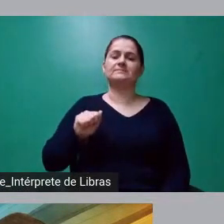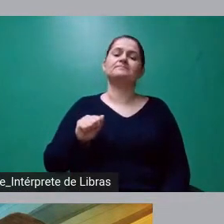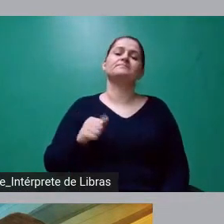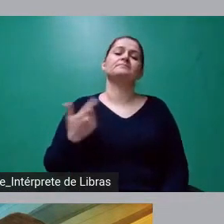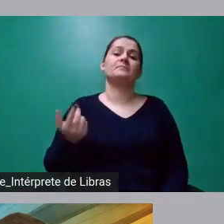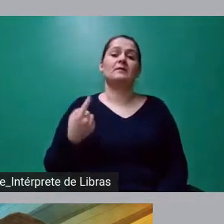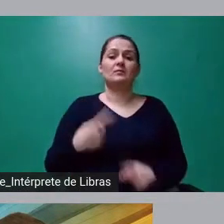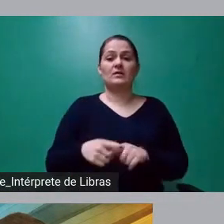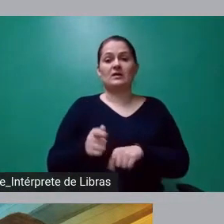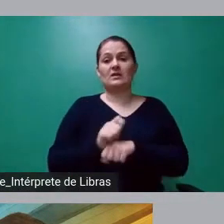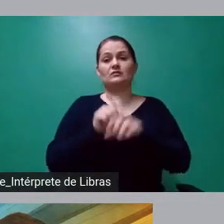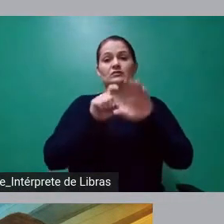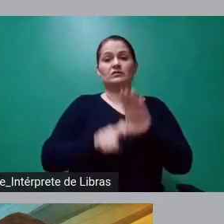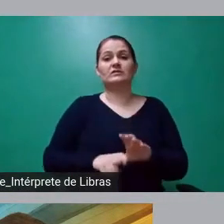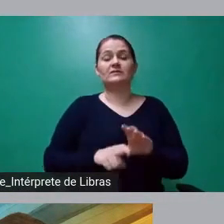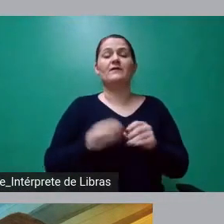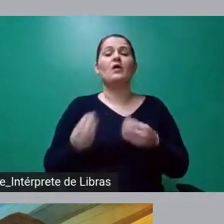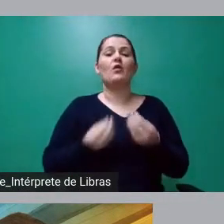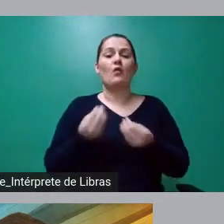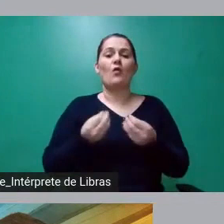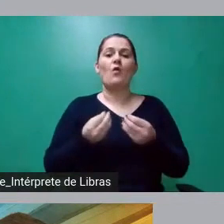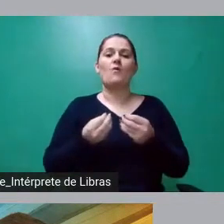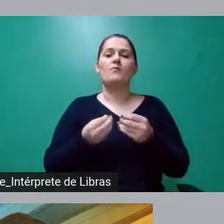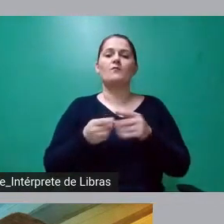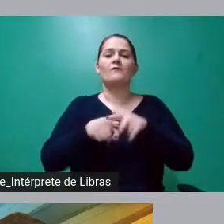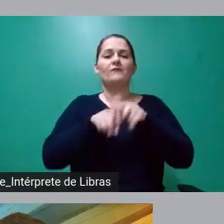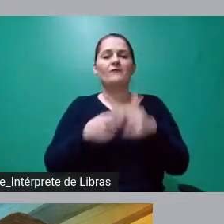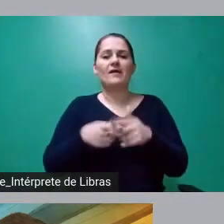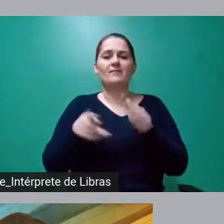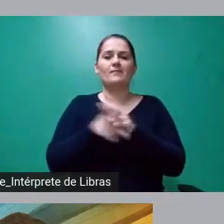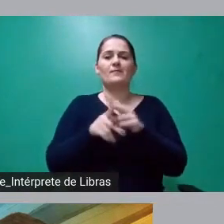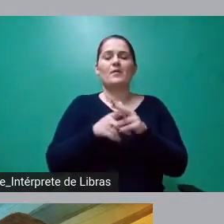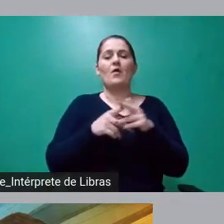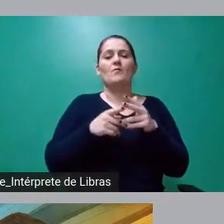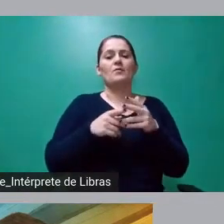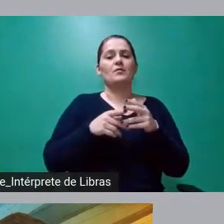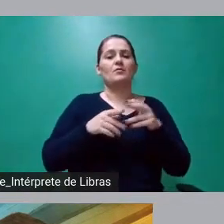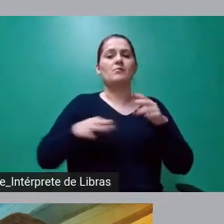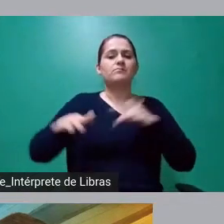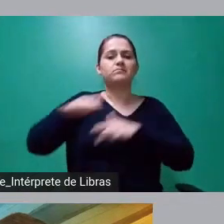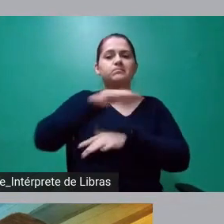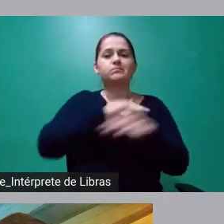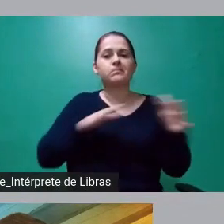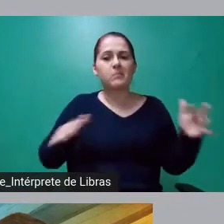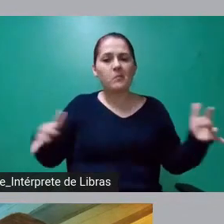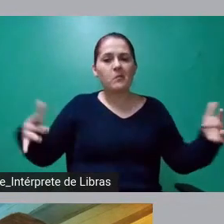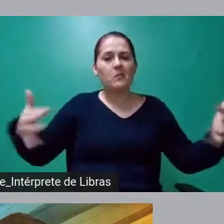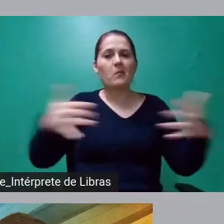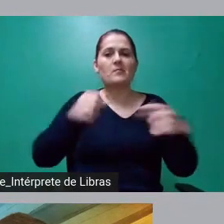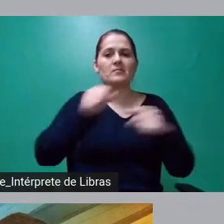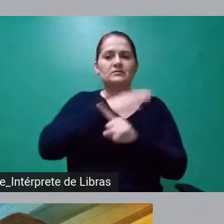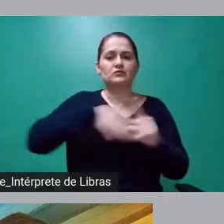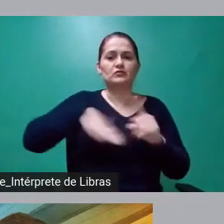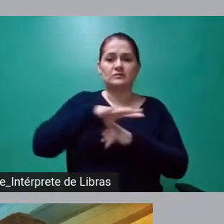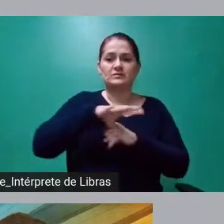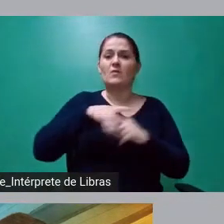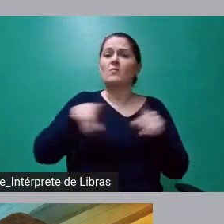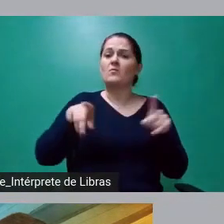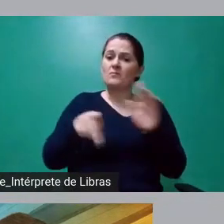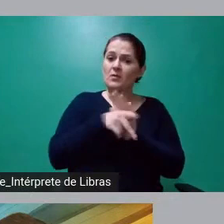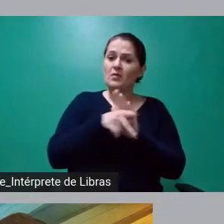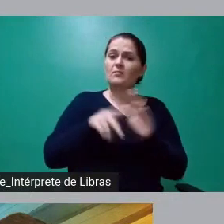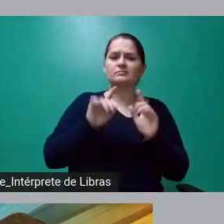de mobilização social para enfrentar o sistema da dívida e virar o jogo. Vamos falar aqui da professora. Maria